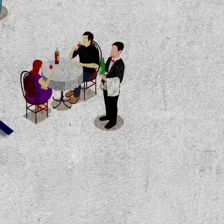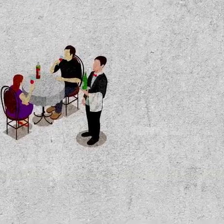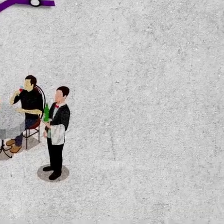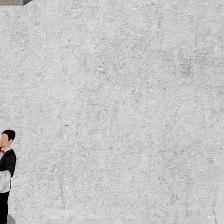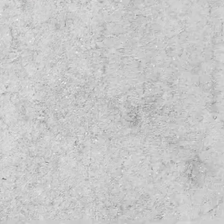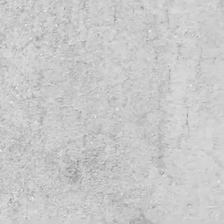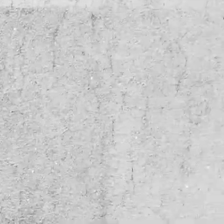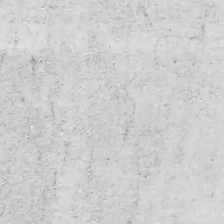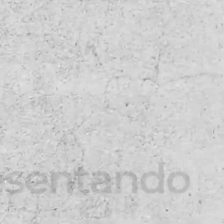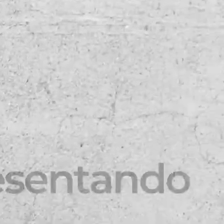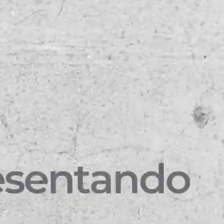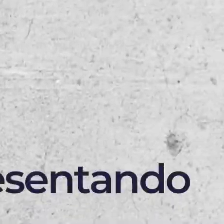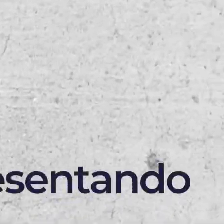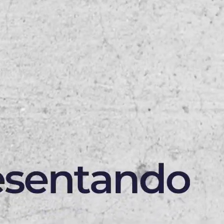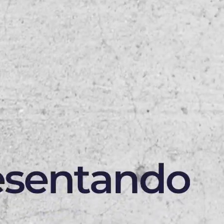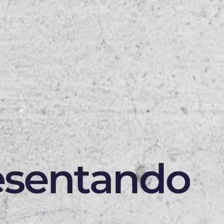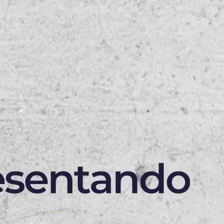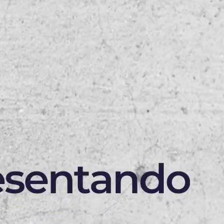já.